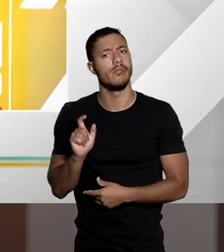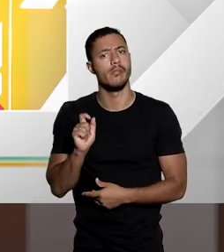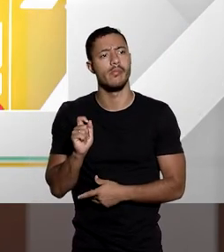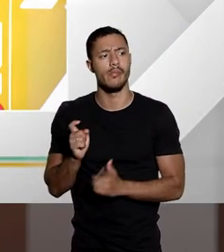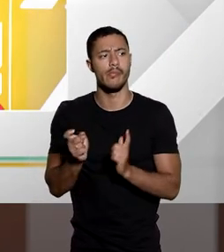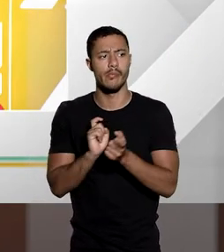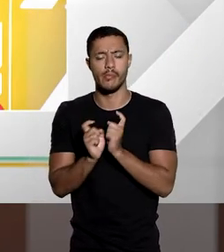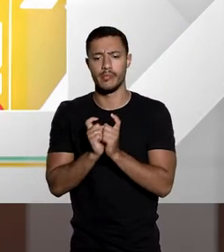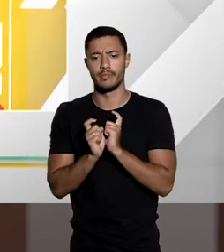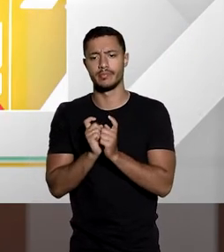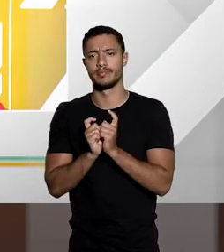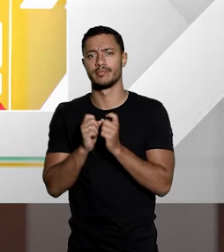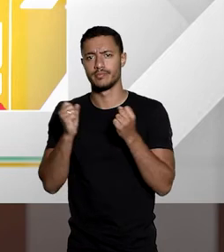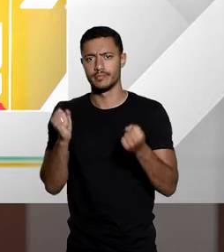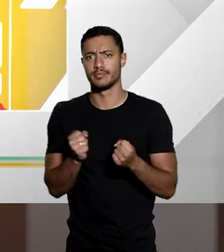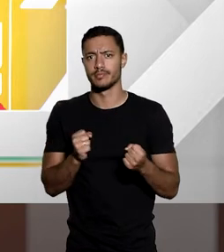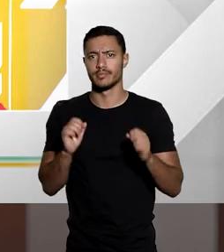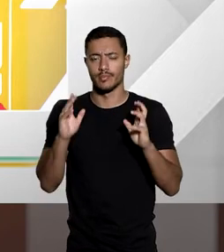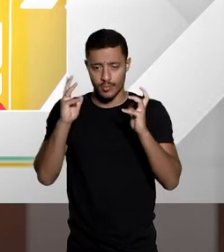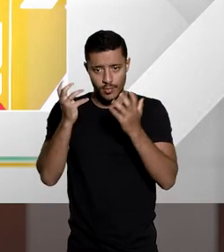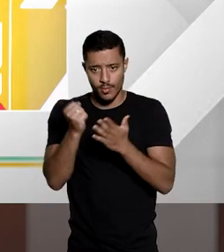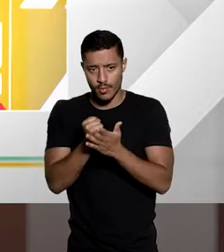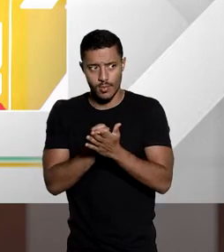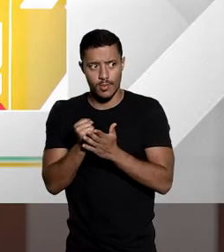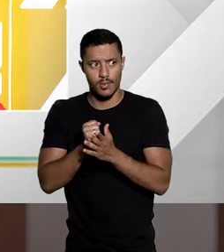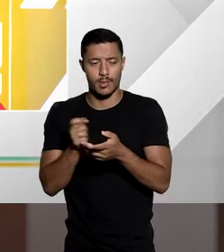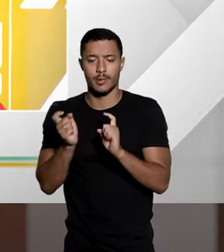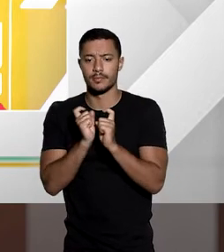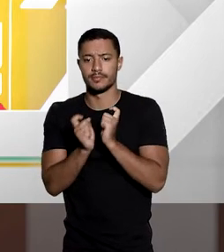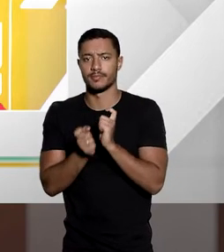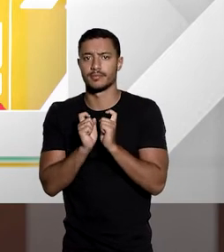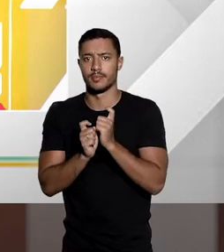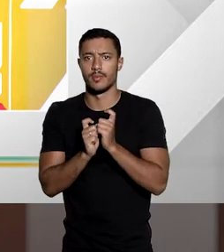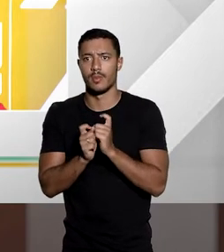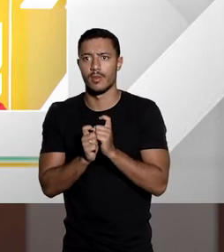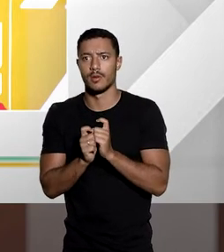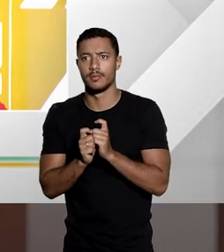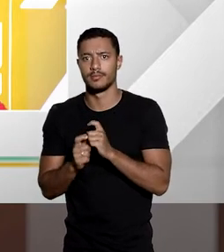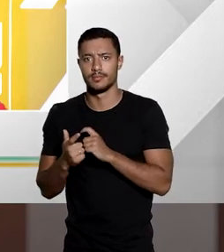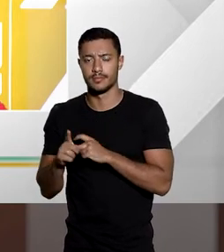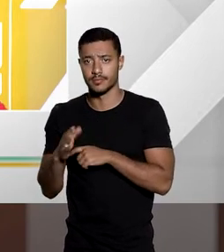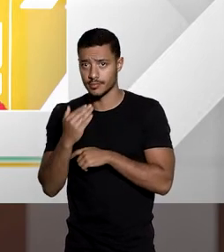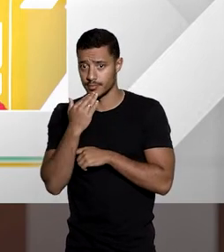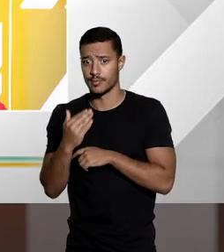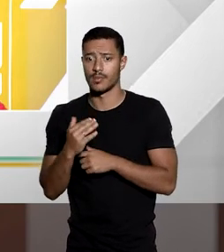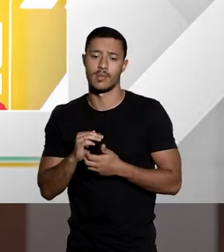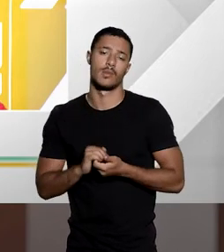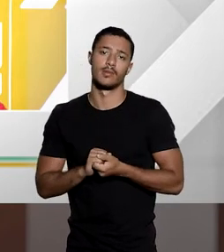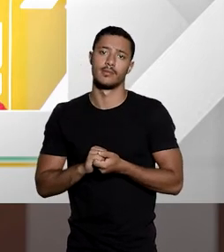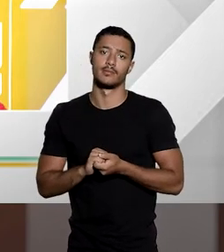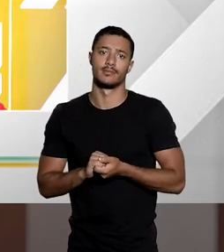a administração pública pode celebrar contratos administrativos sem prévio procedimento licitatório?